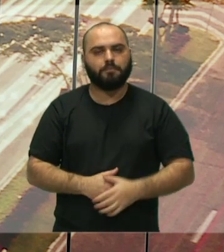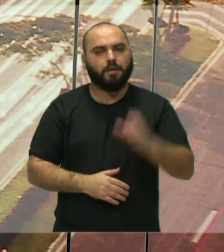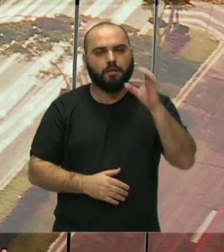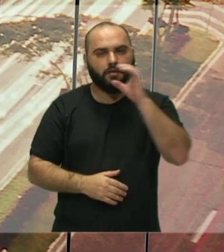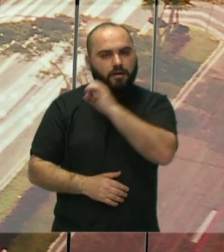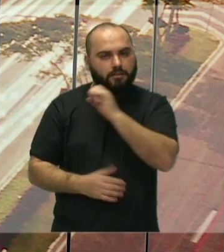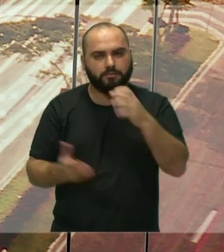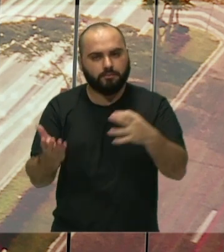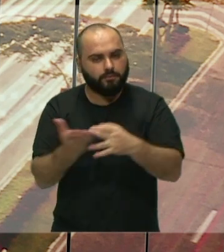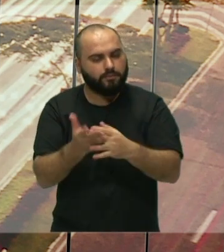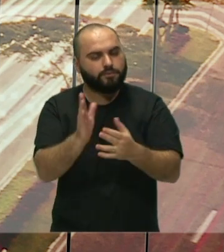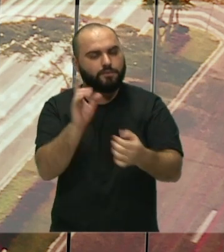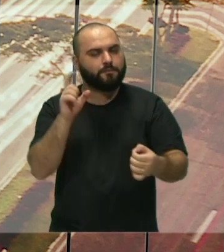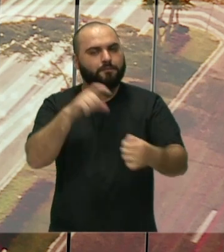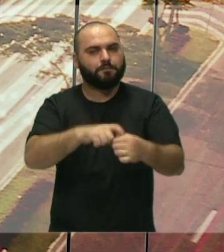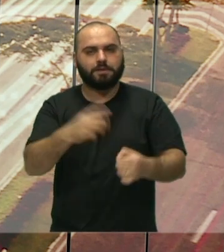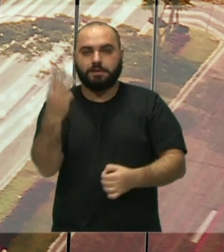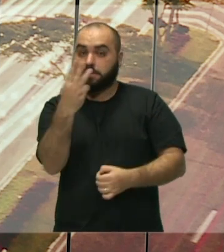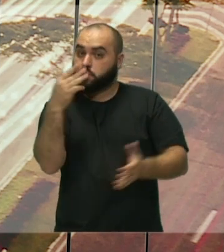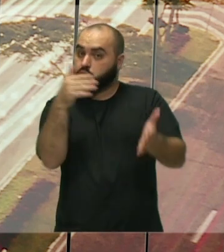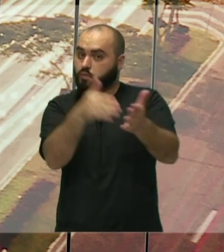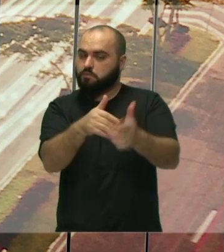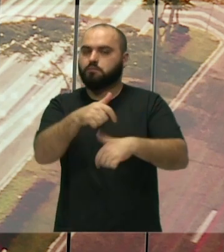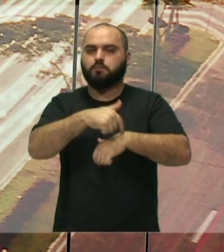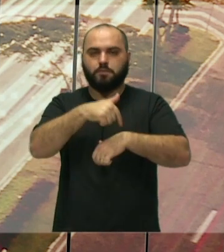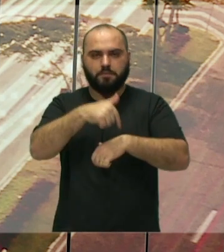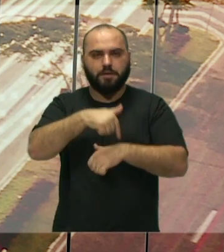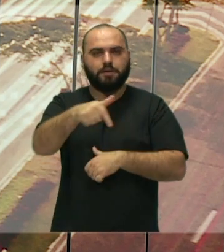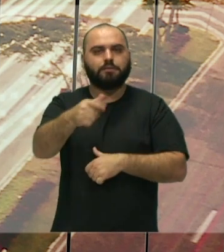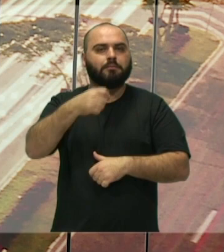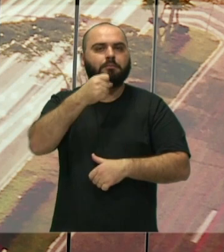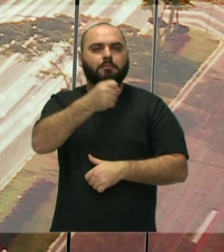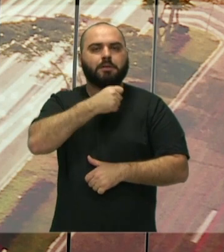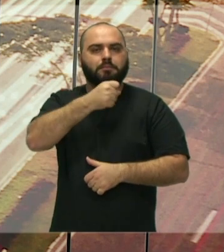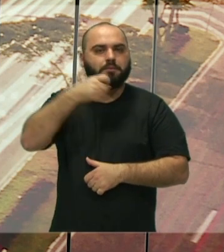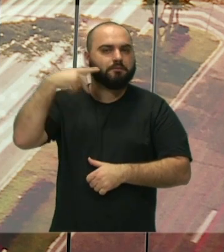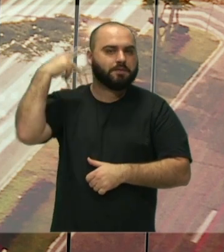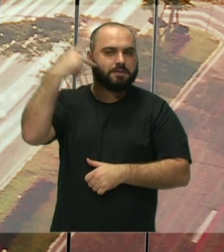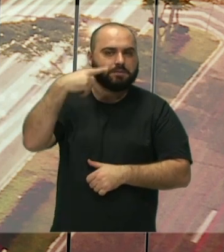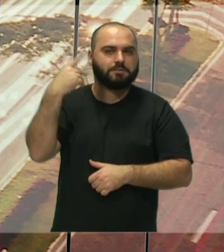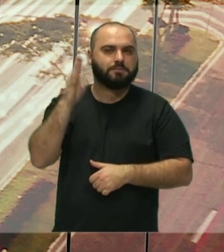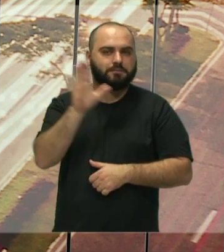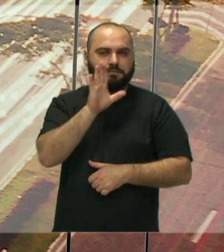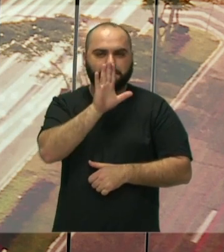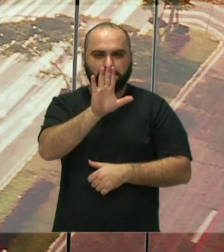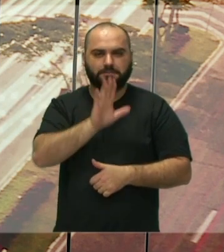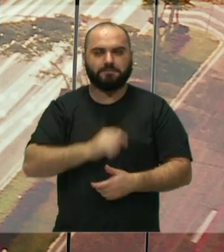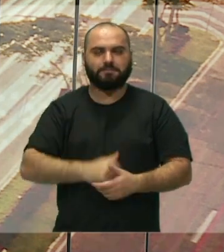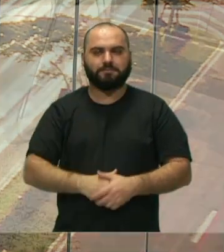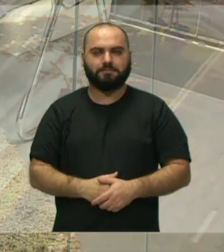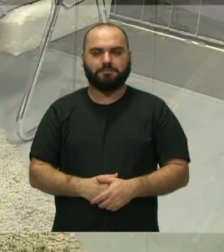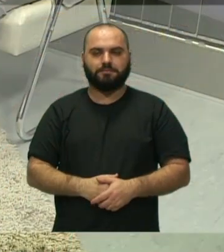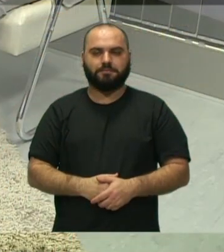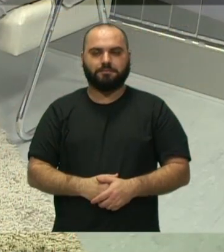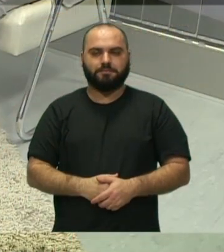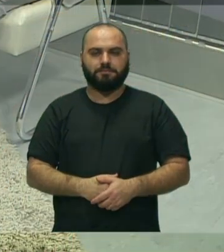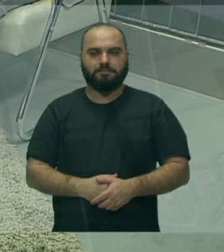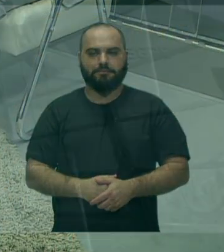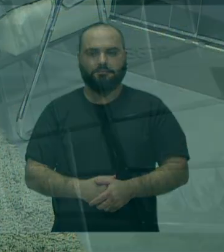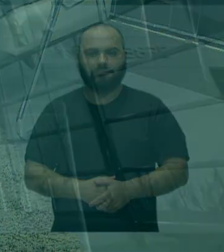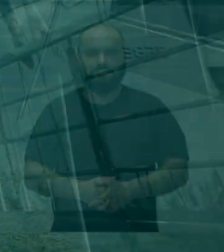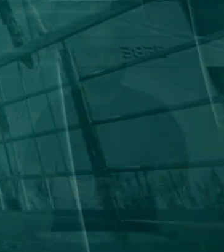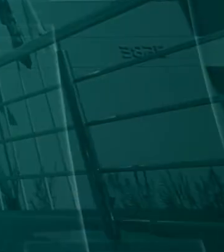já já voltamos para o terceiro e último bloco do Fala Vereador. Até já.